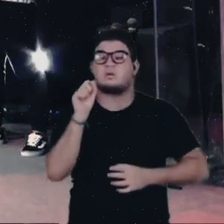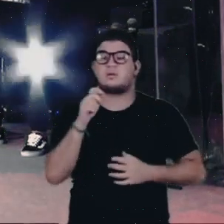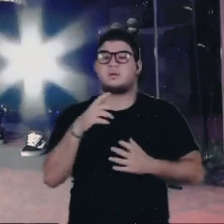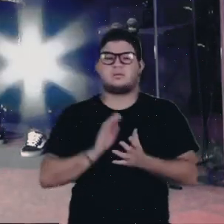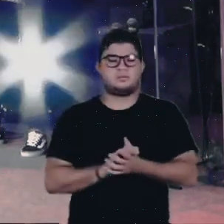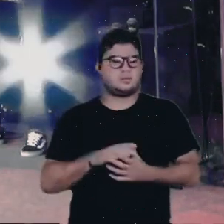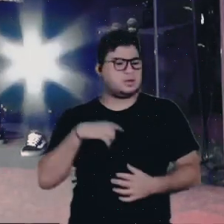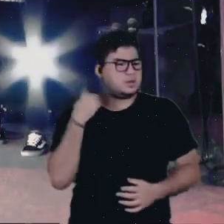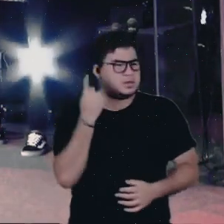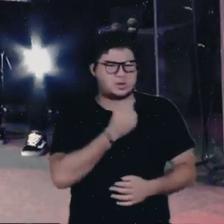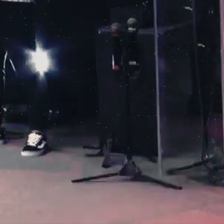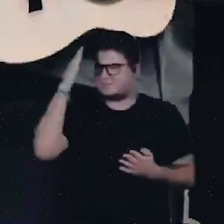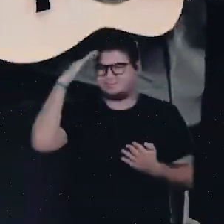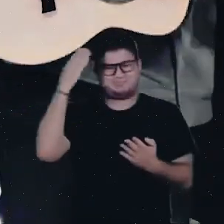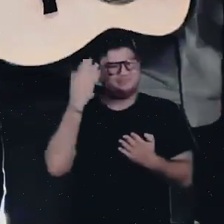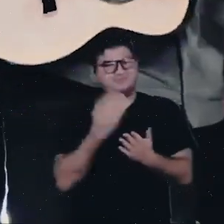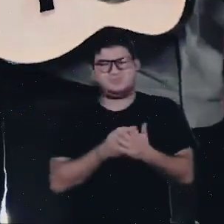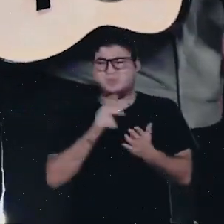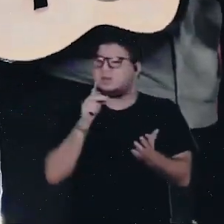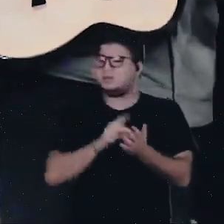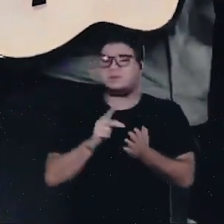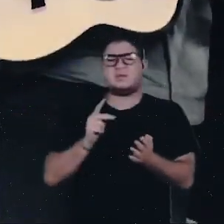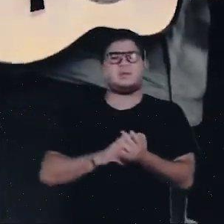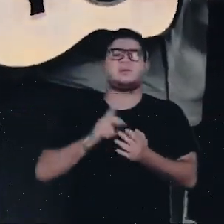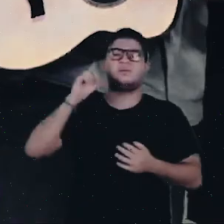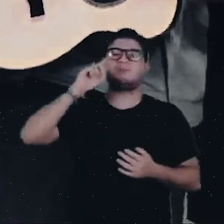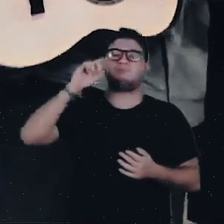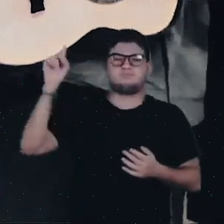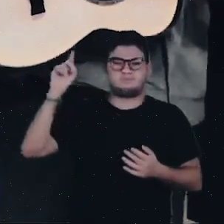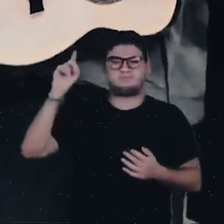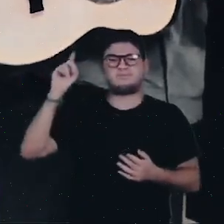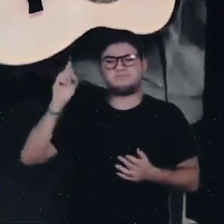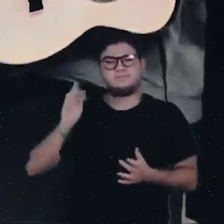não acredite nessa verdade.